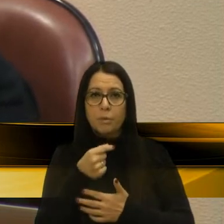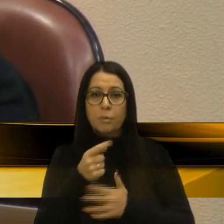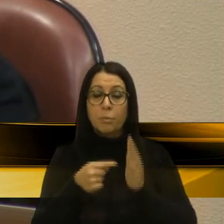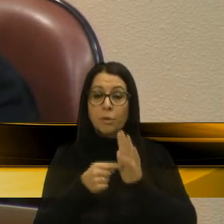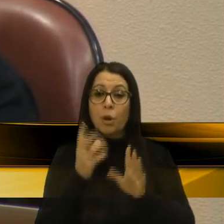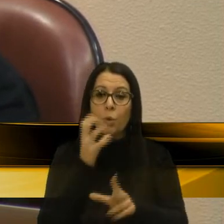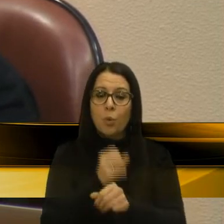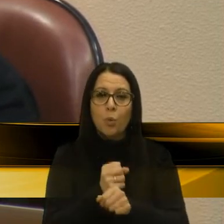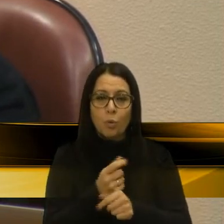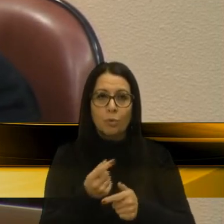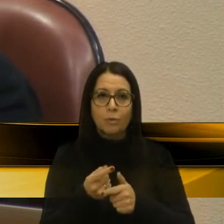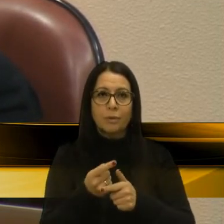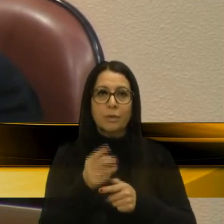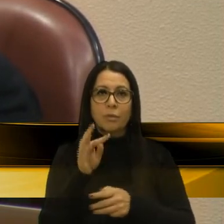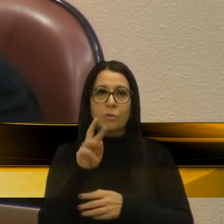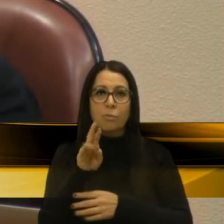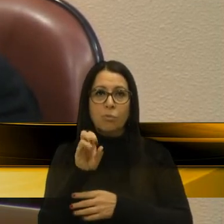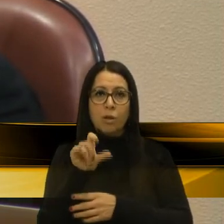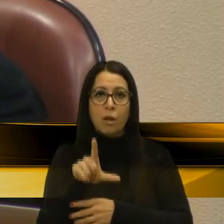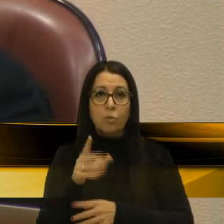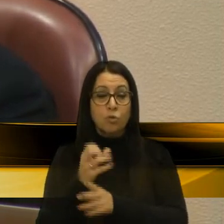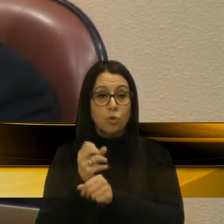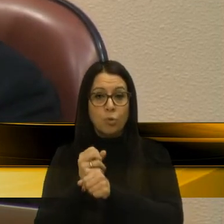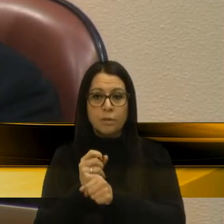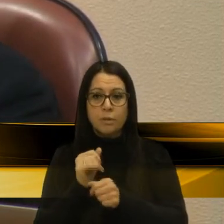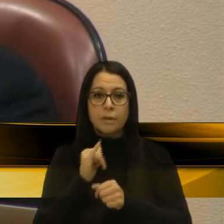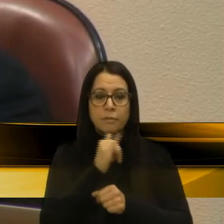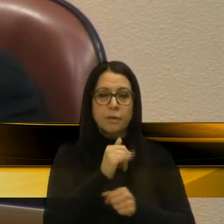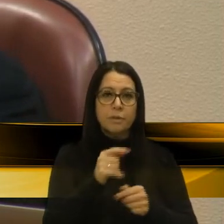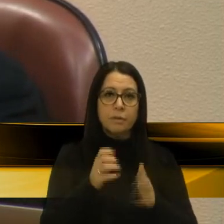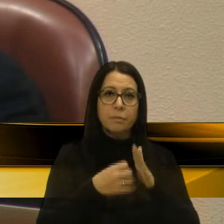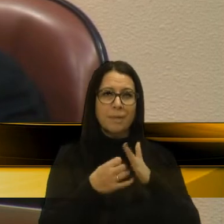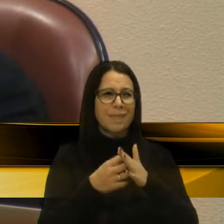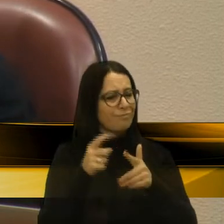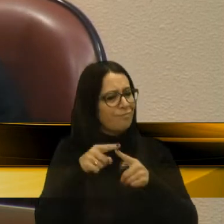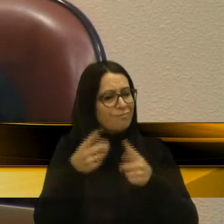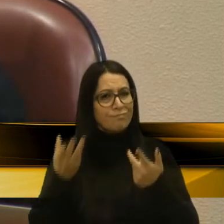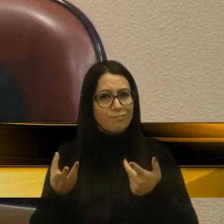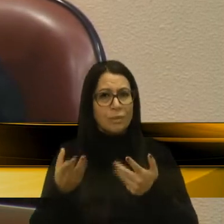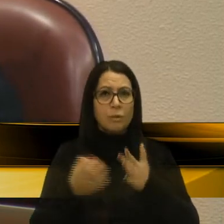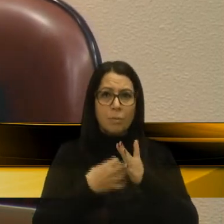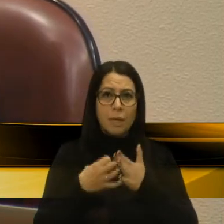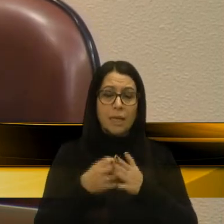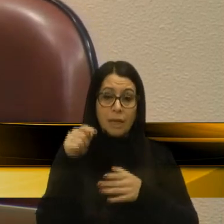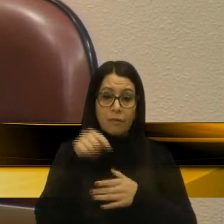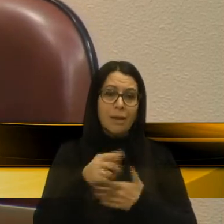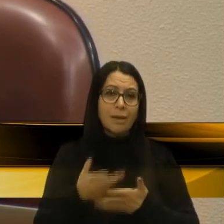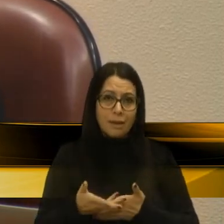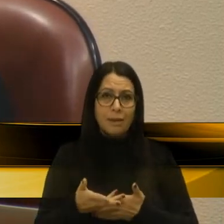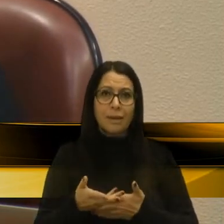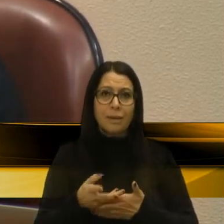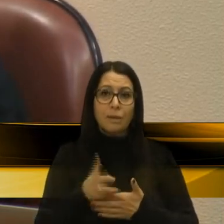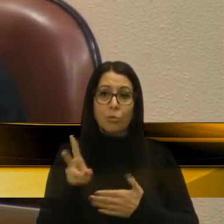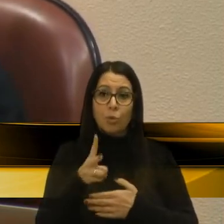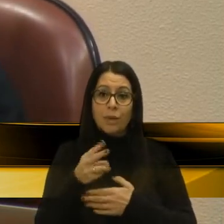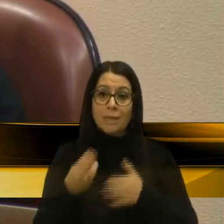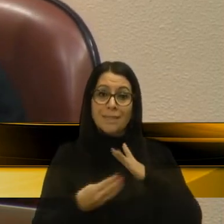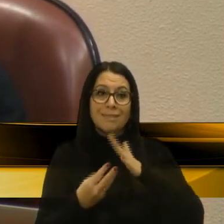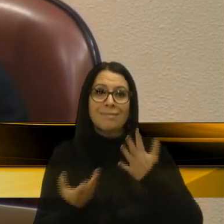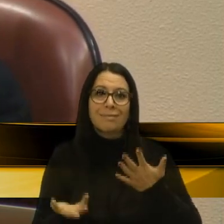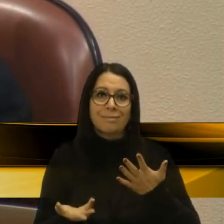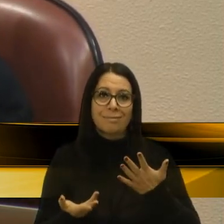questão da saúde. Ontem eu citei também as 2 empresas que se apresentaram aqui para administrar, entre aspas, a UPA Central,